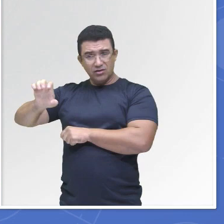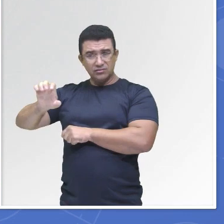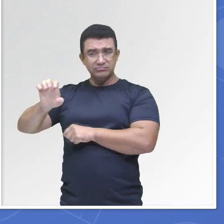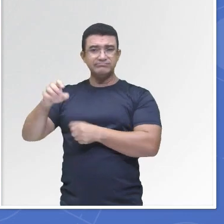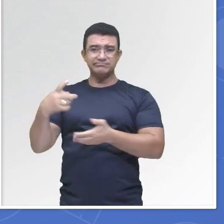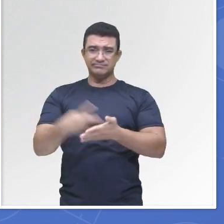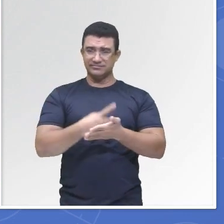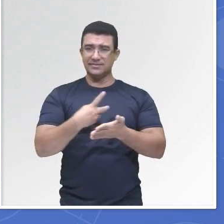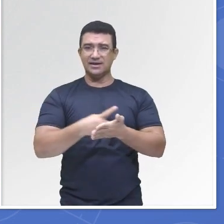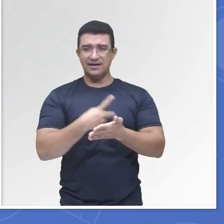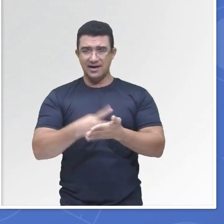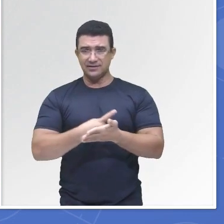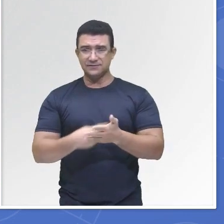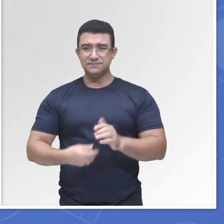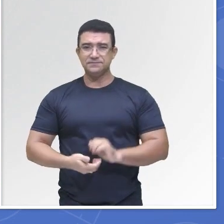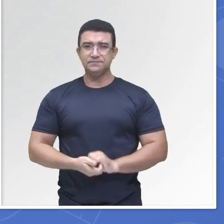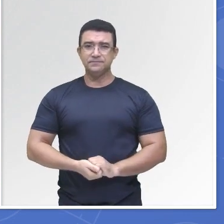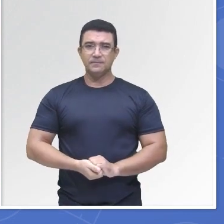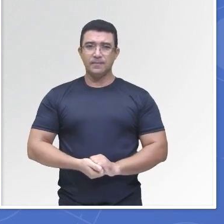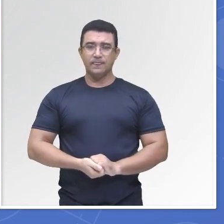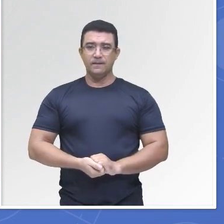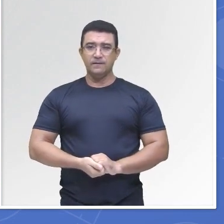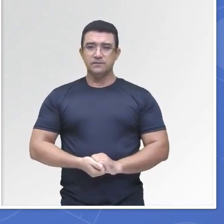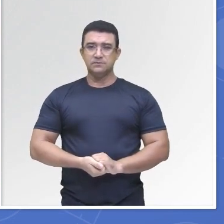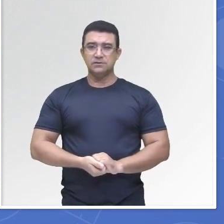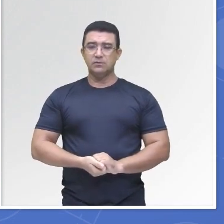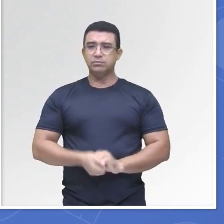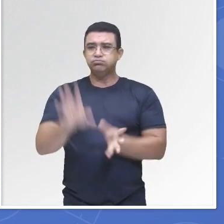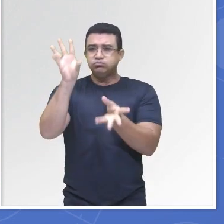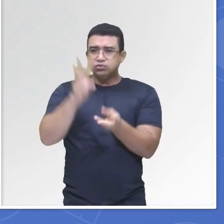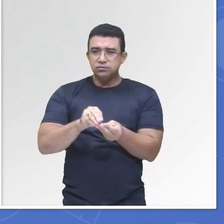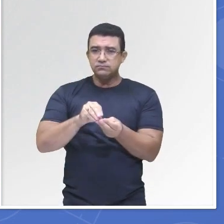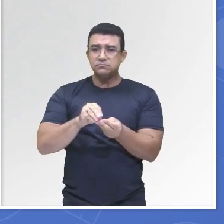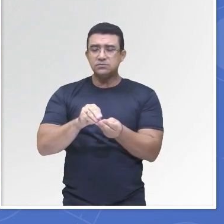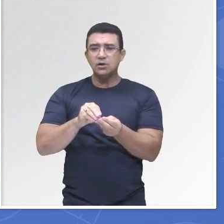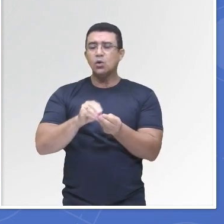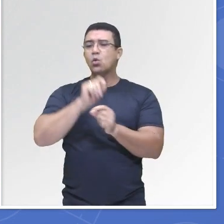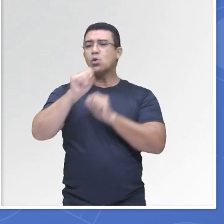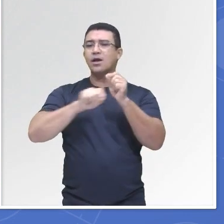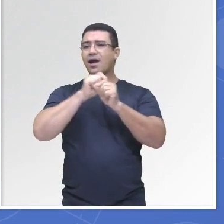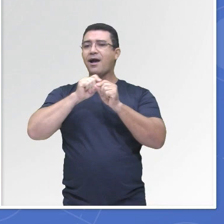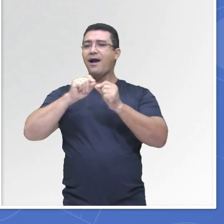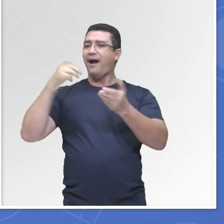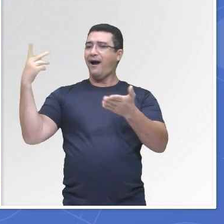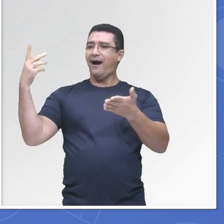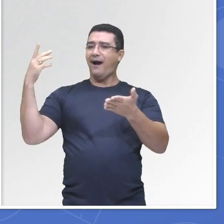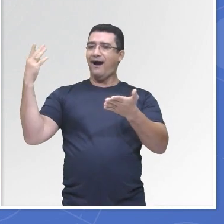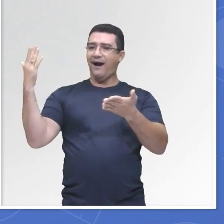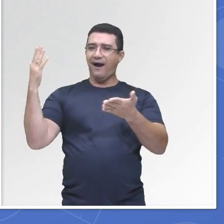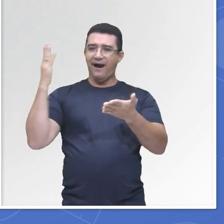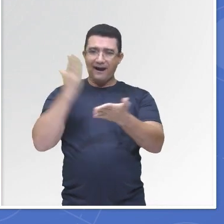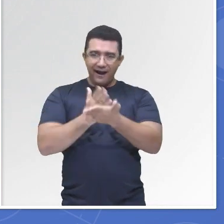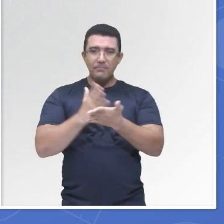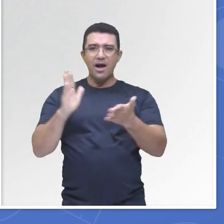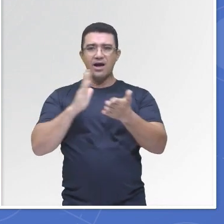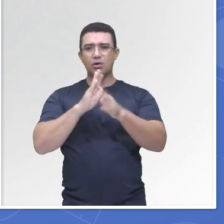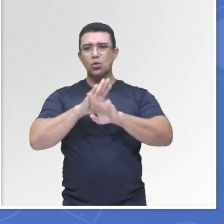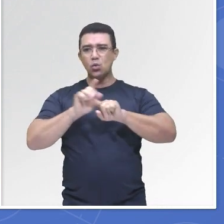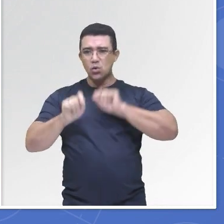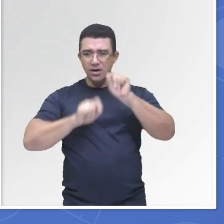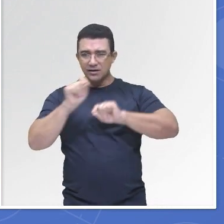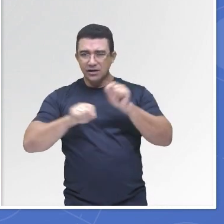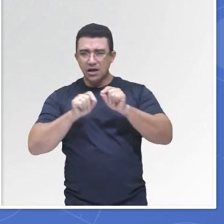gente, por fim aqui, para resolver os conflitos que vieram a acontecer, principalmente depois